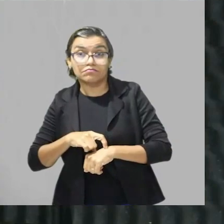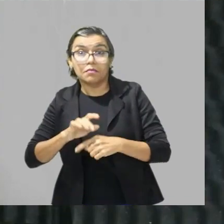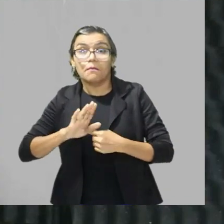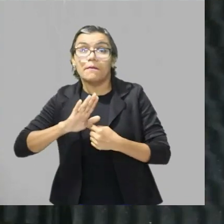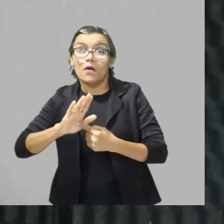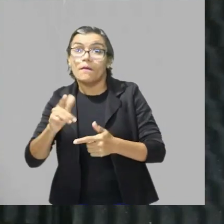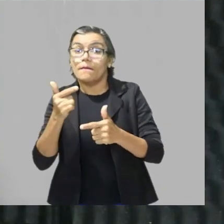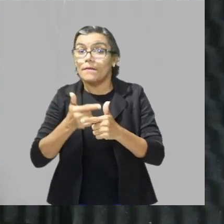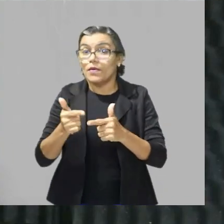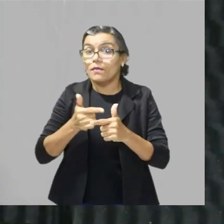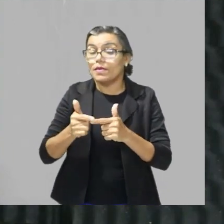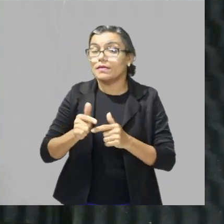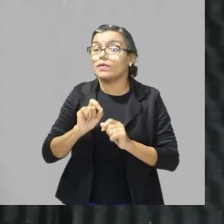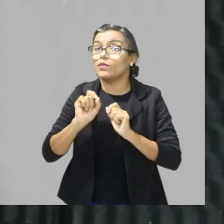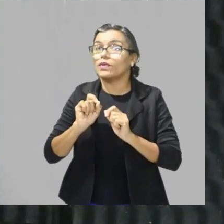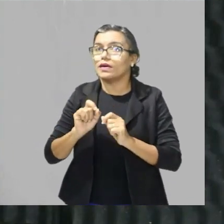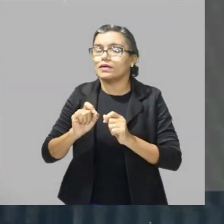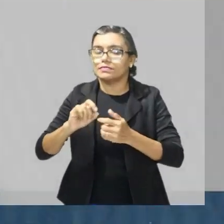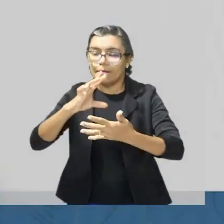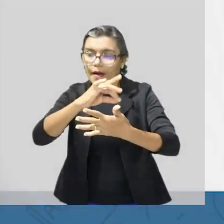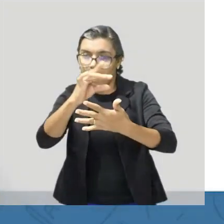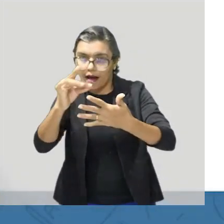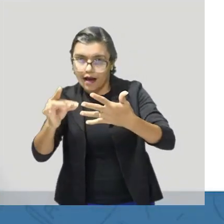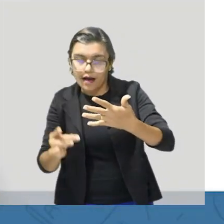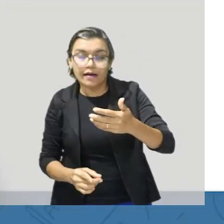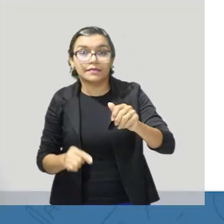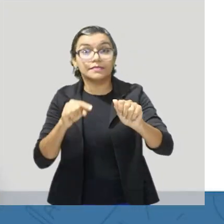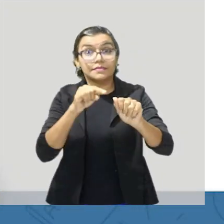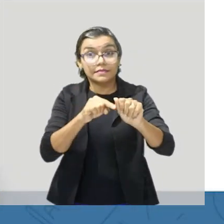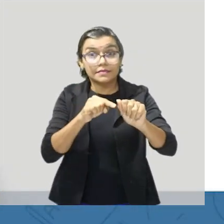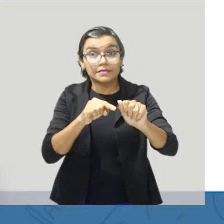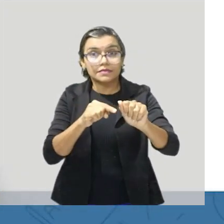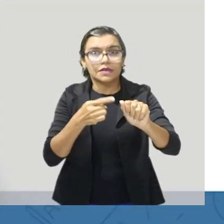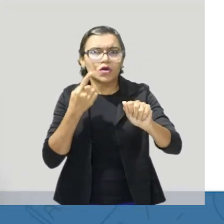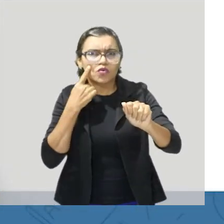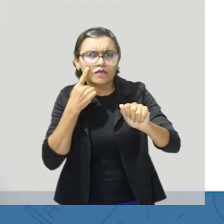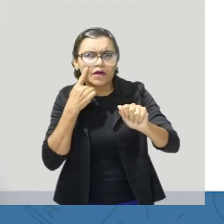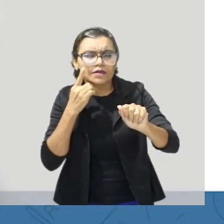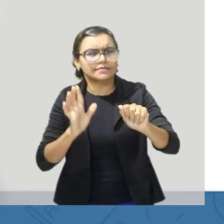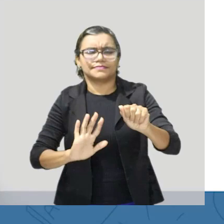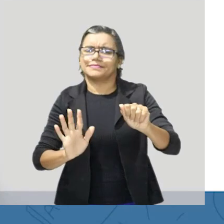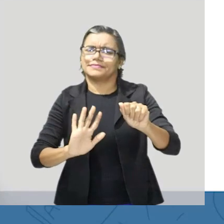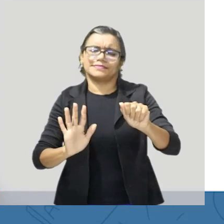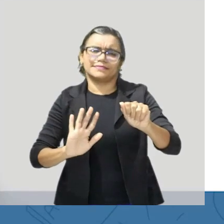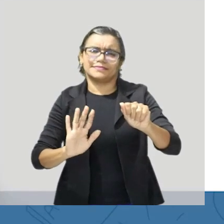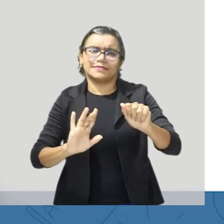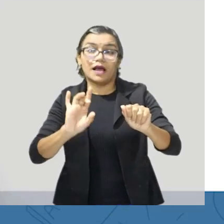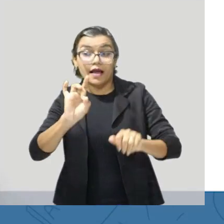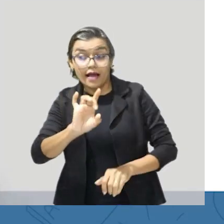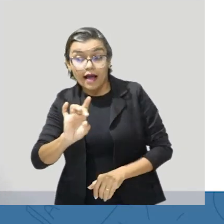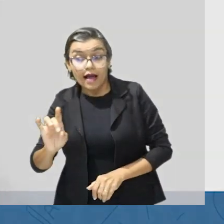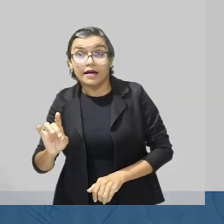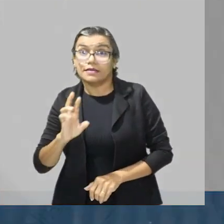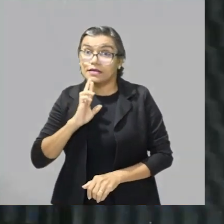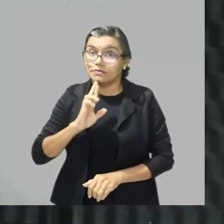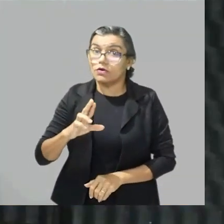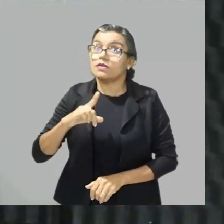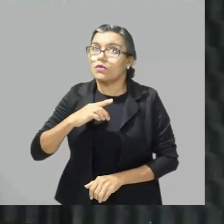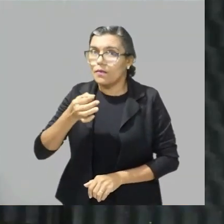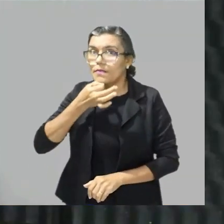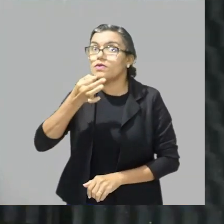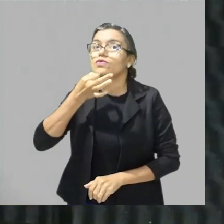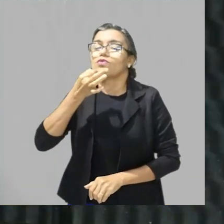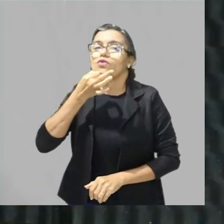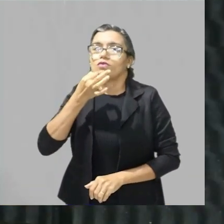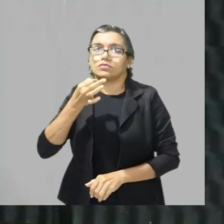de solução são o quê aí ó duvidosas não são duvidosas cada um ali tem uma opinião